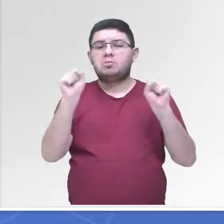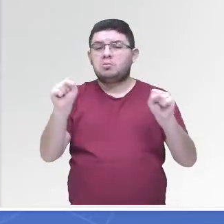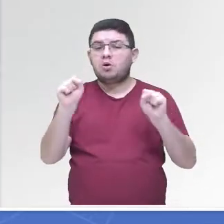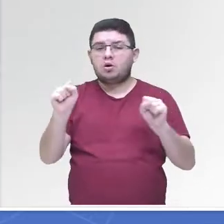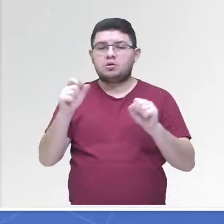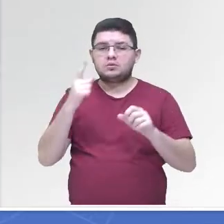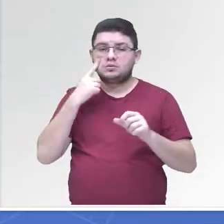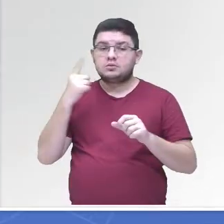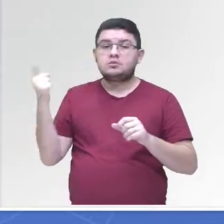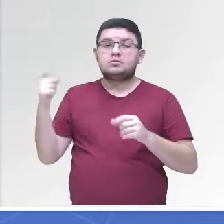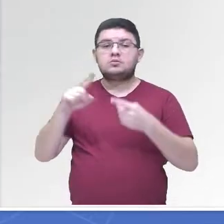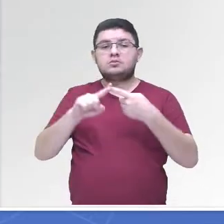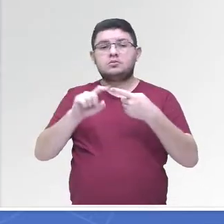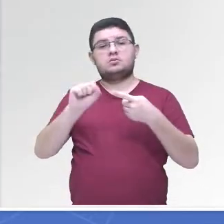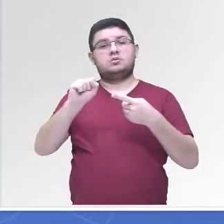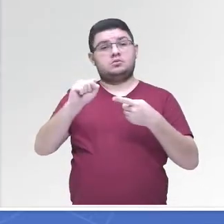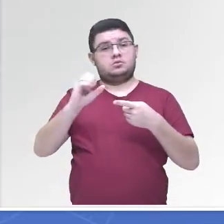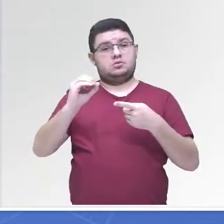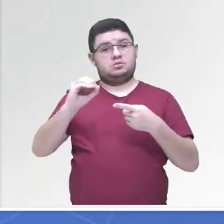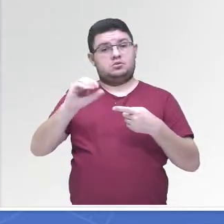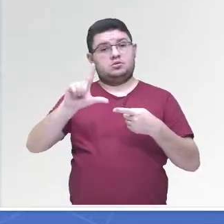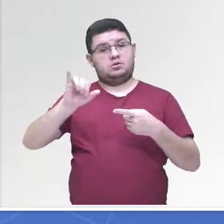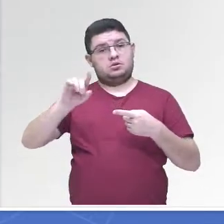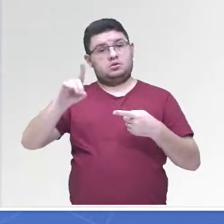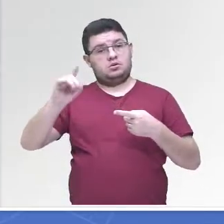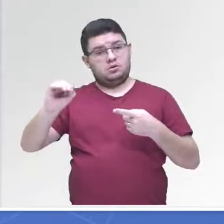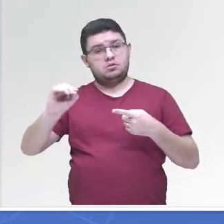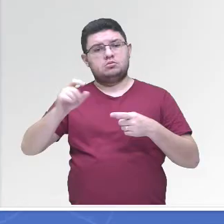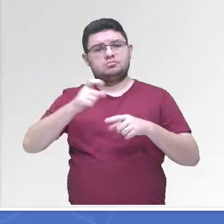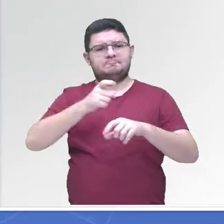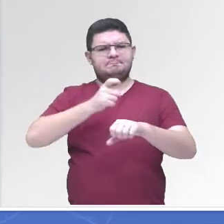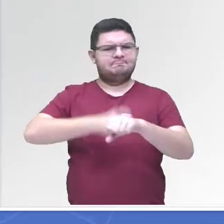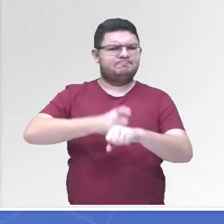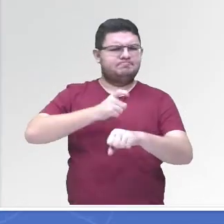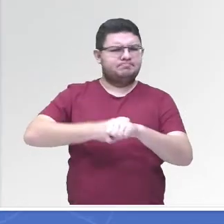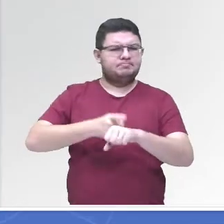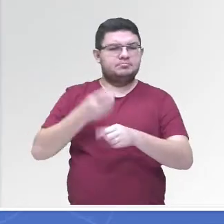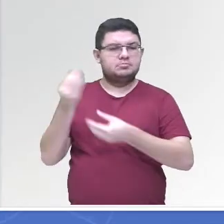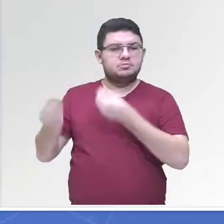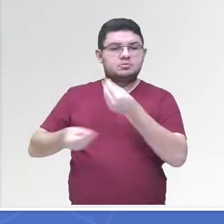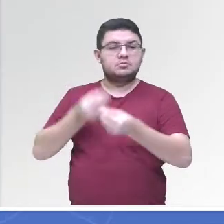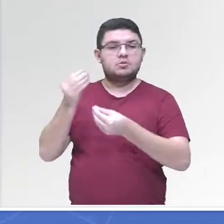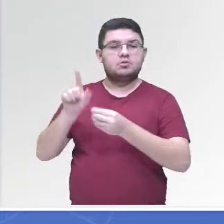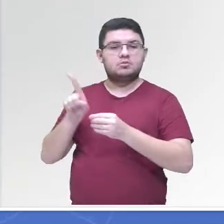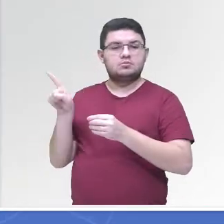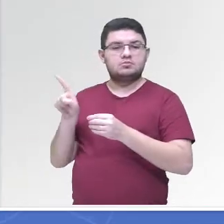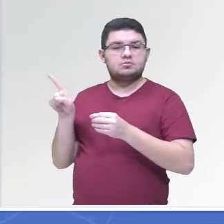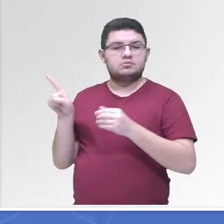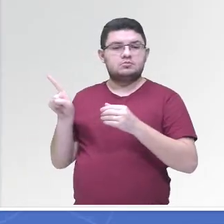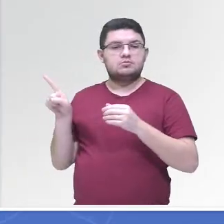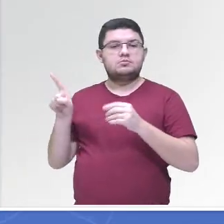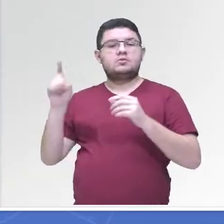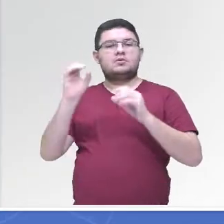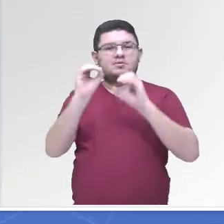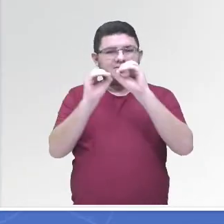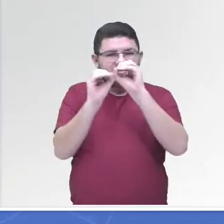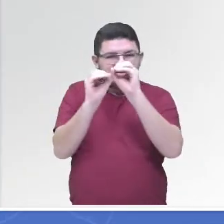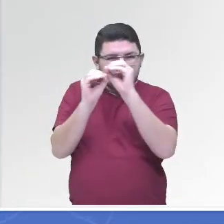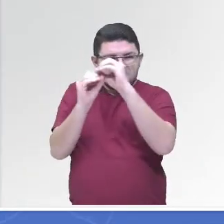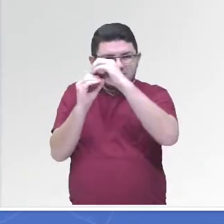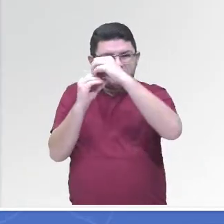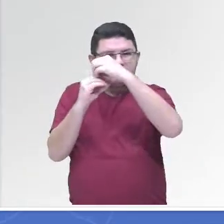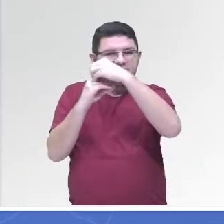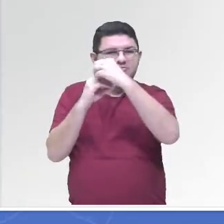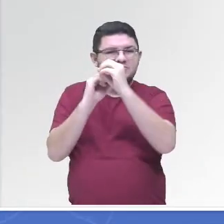sólido. Aqui uma ilustração de como seria, né, esse estado físico da matéria, se eu pudesse observar as